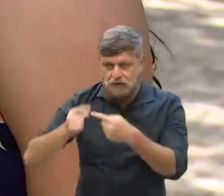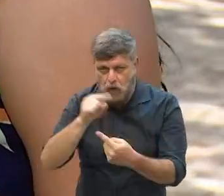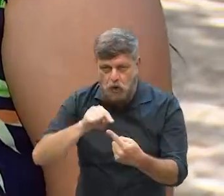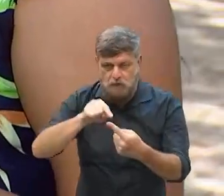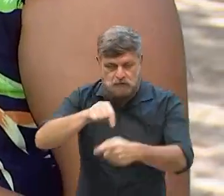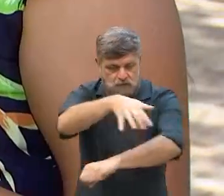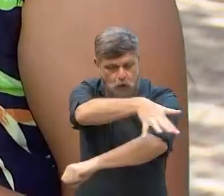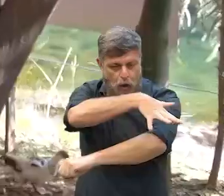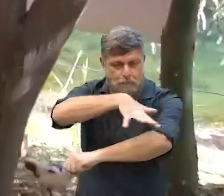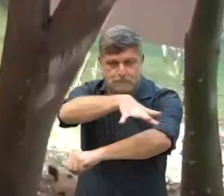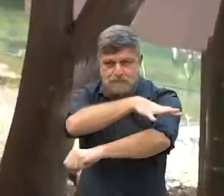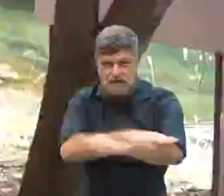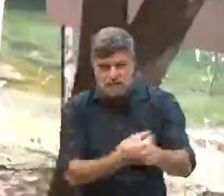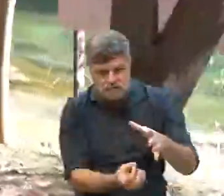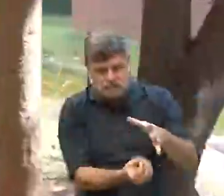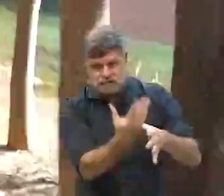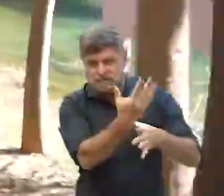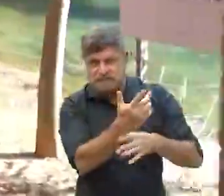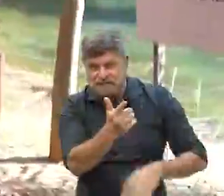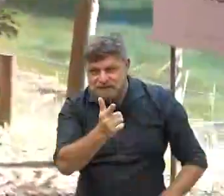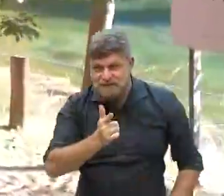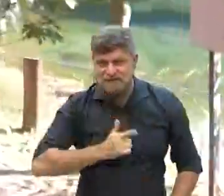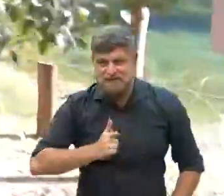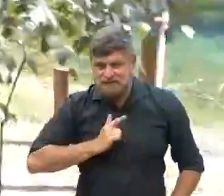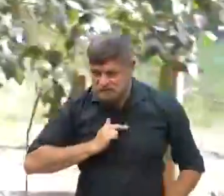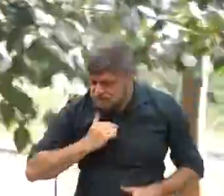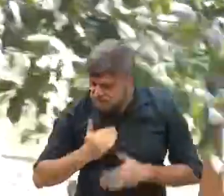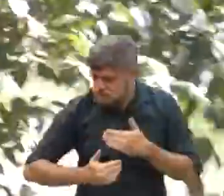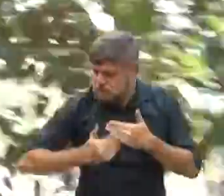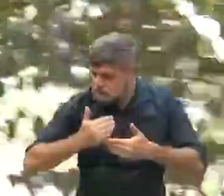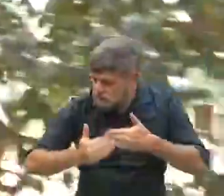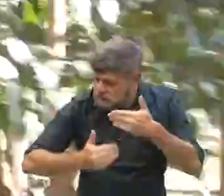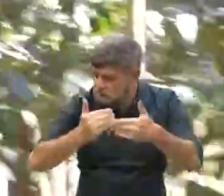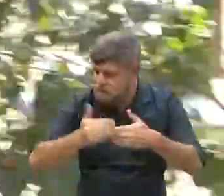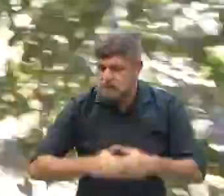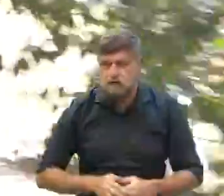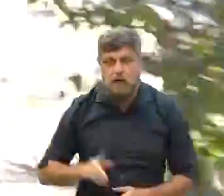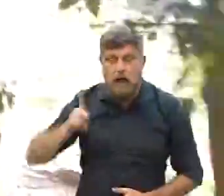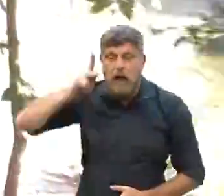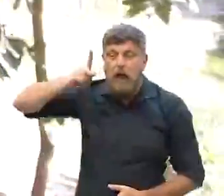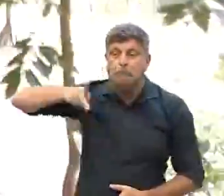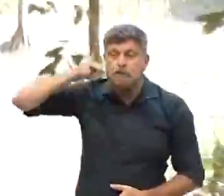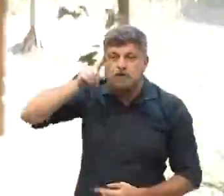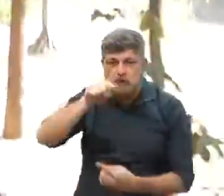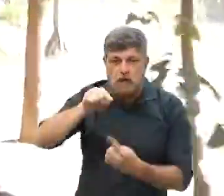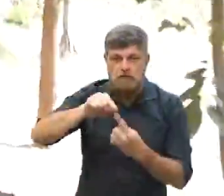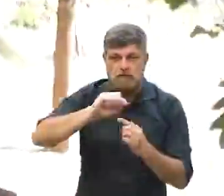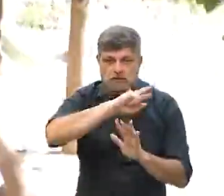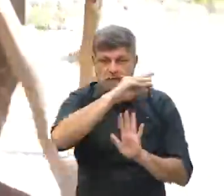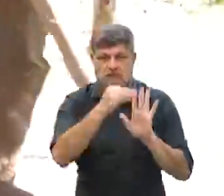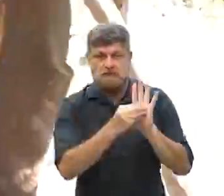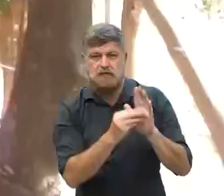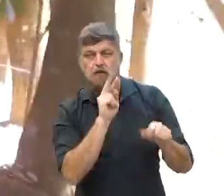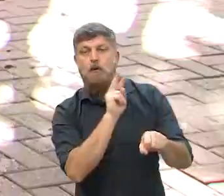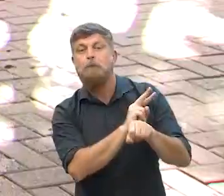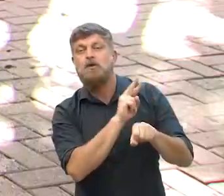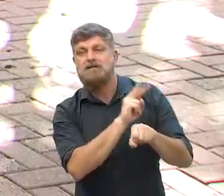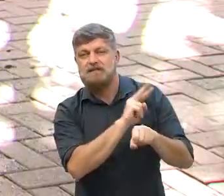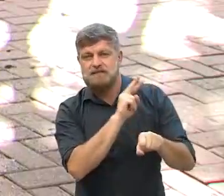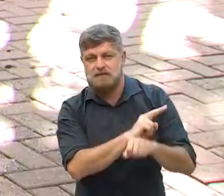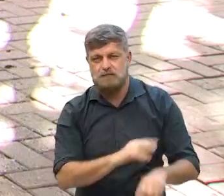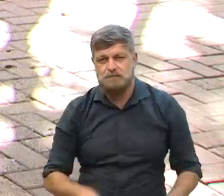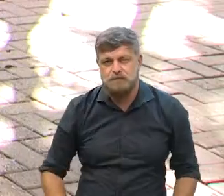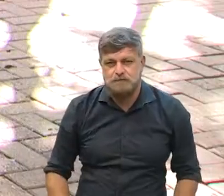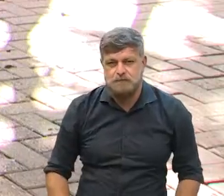parques lineares, né? Desenvolvendo na cidade a política de preservação e proteção ao meio ambiente.